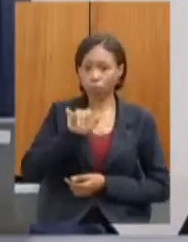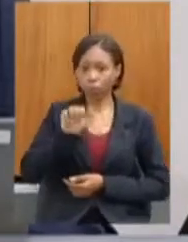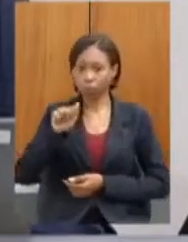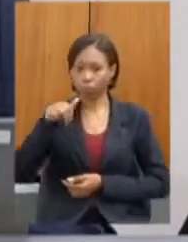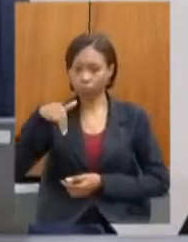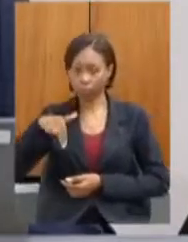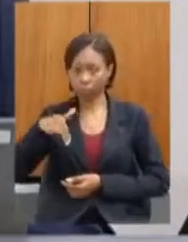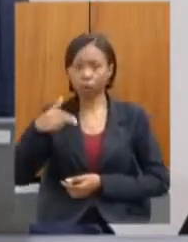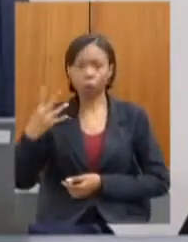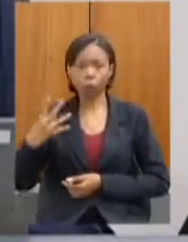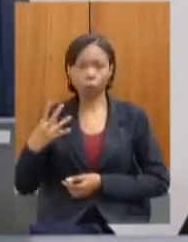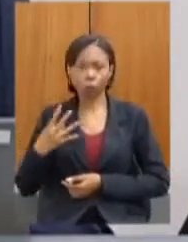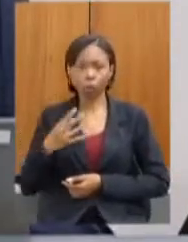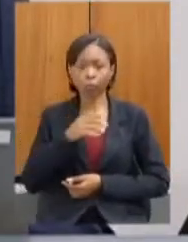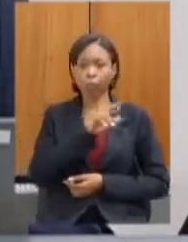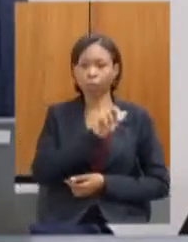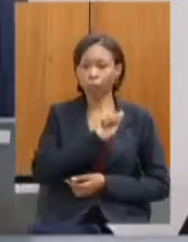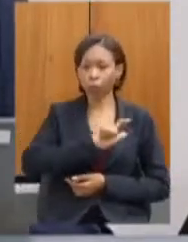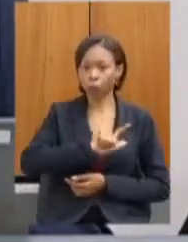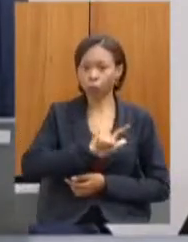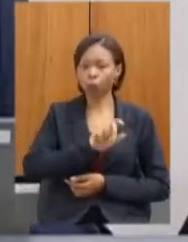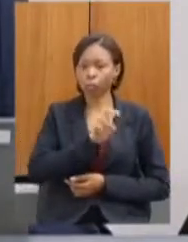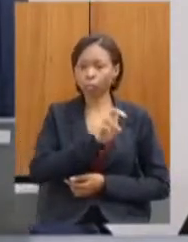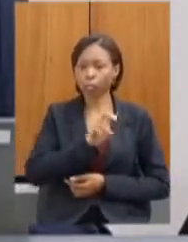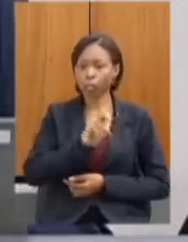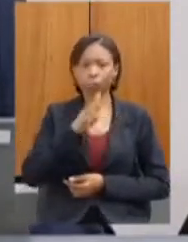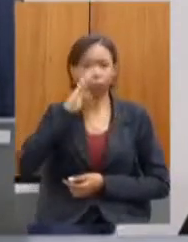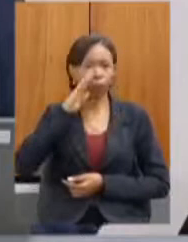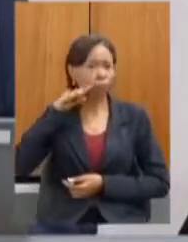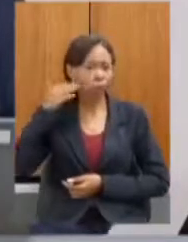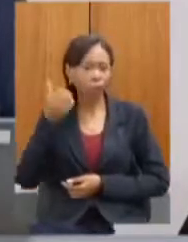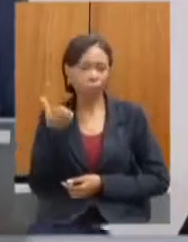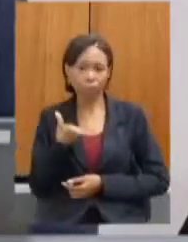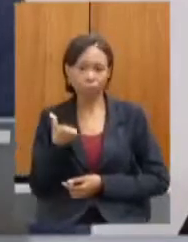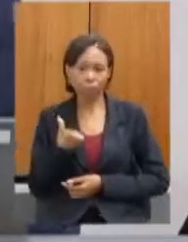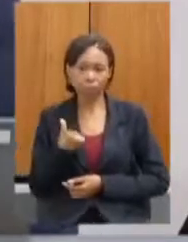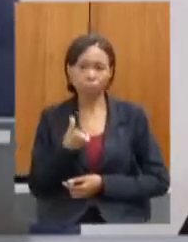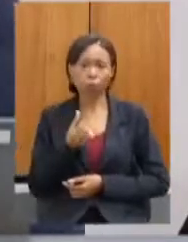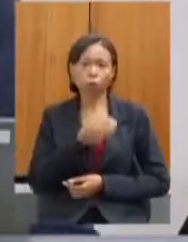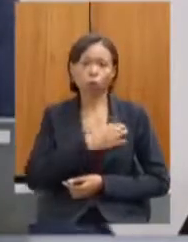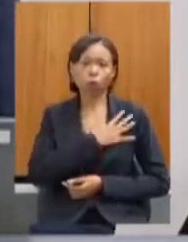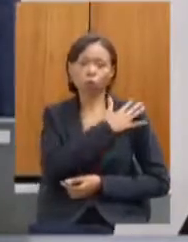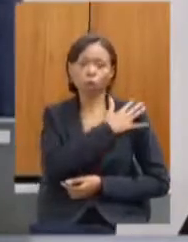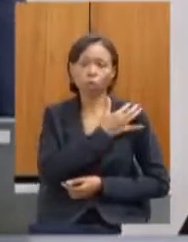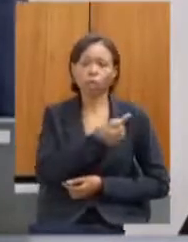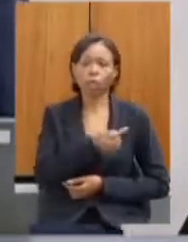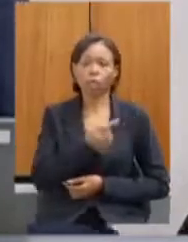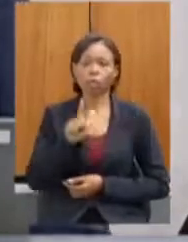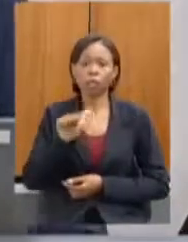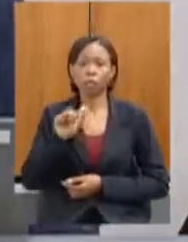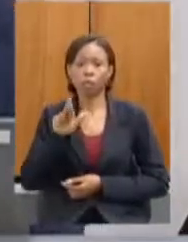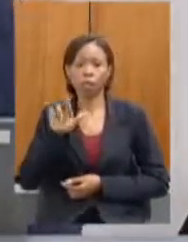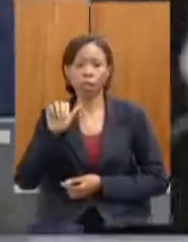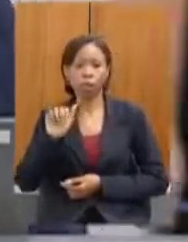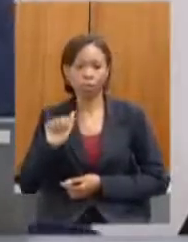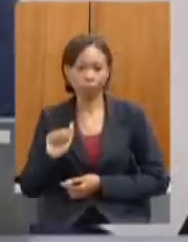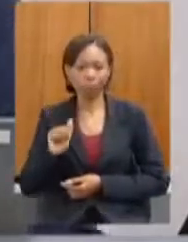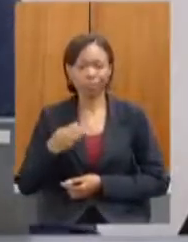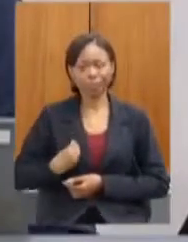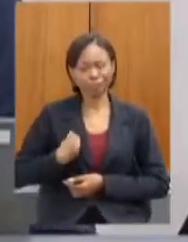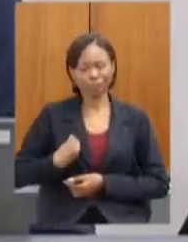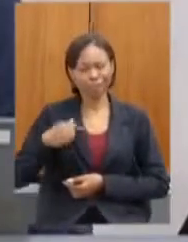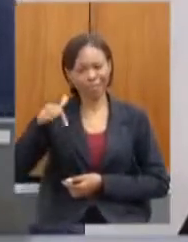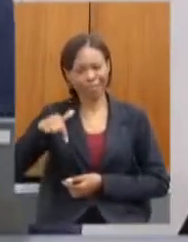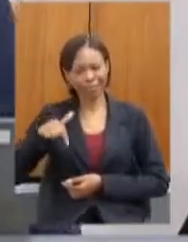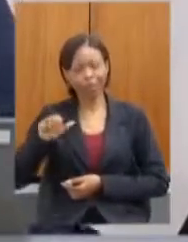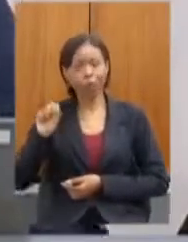em quarto Raul Belém quinto Beatriz Cerqueira i****** Coronel Henrique sétimo Laura Serrano aqui Presidente agradeço a